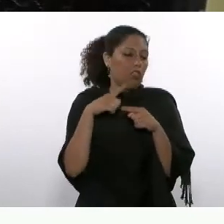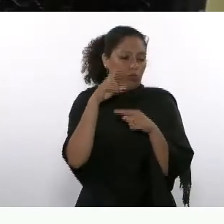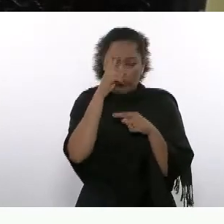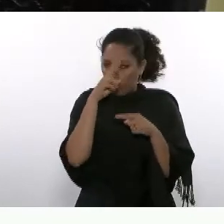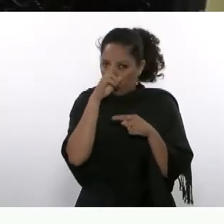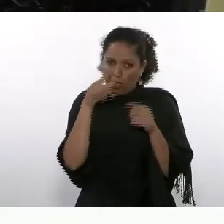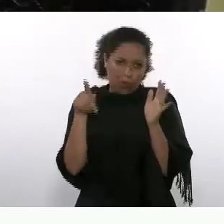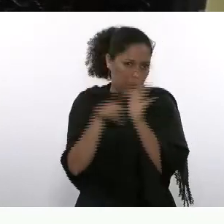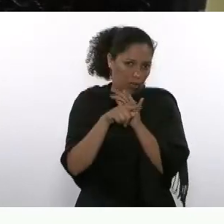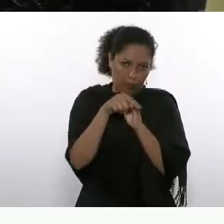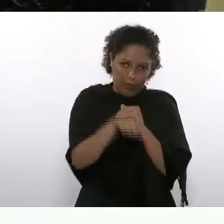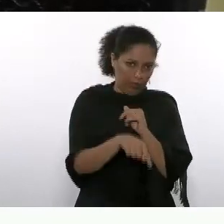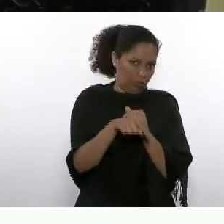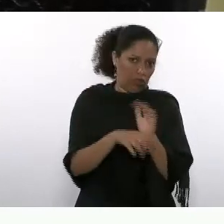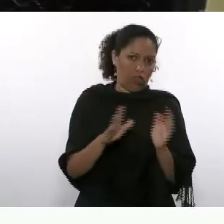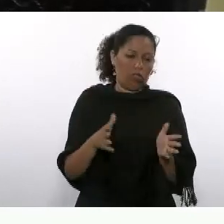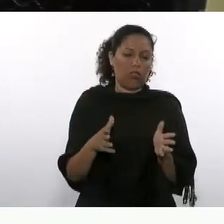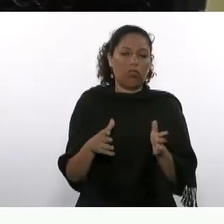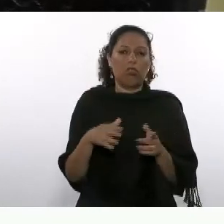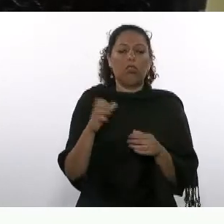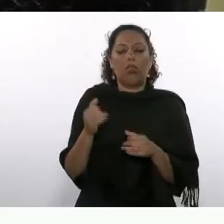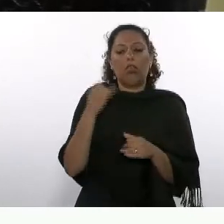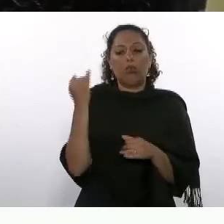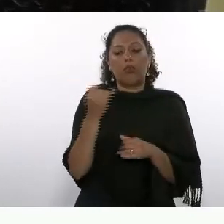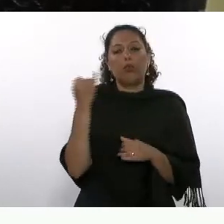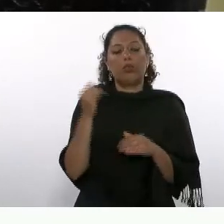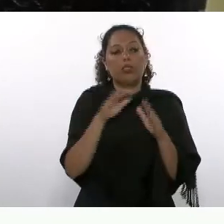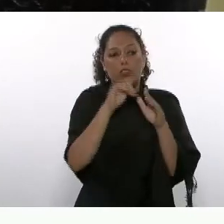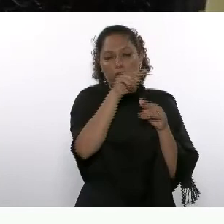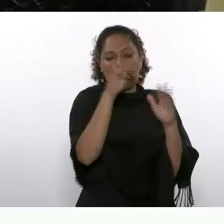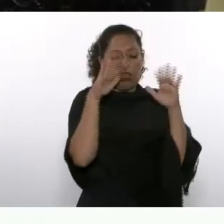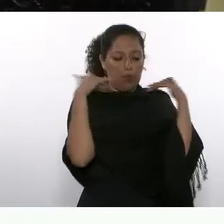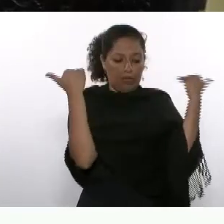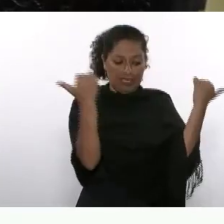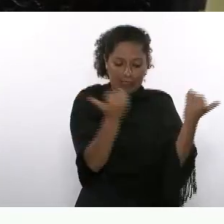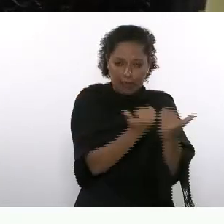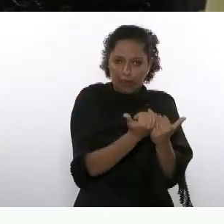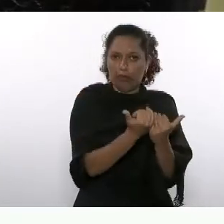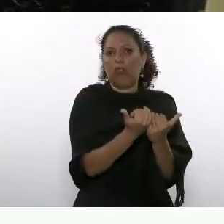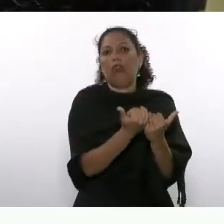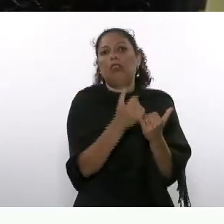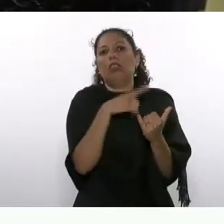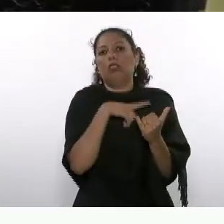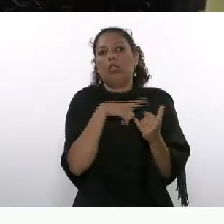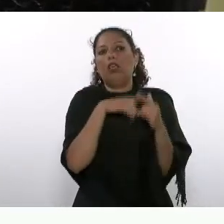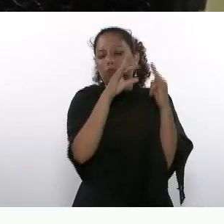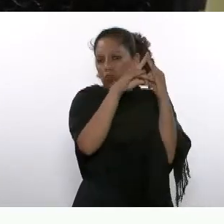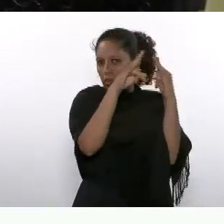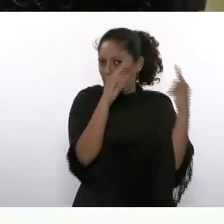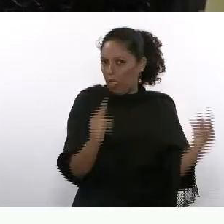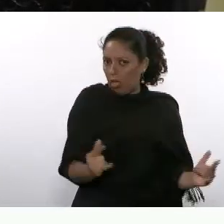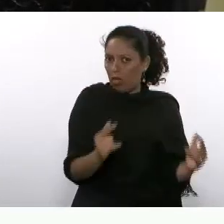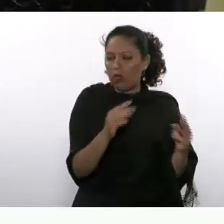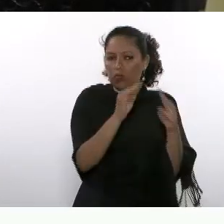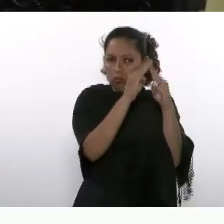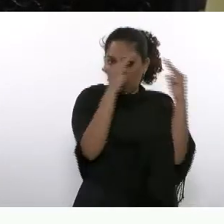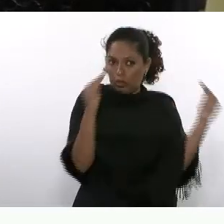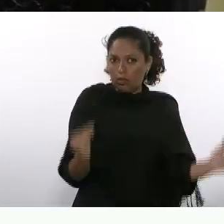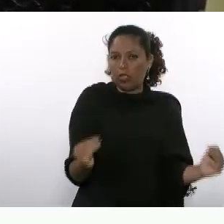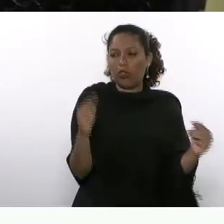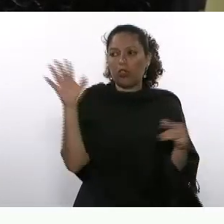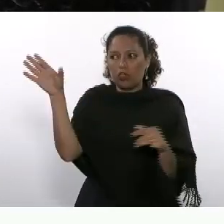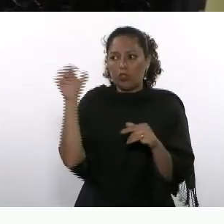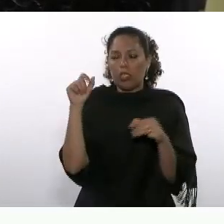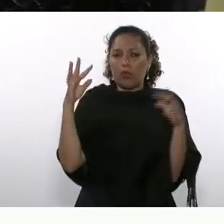os clubes do Rio de Janeiro tiveram. De fato, o Maracanã tem ali um museu que atrai muitos turistas,